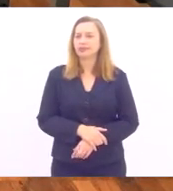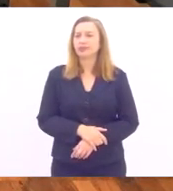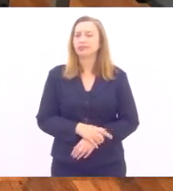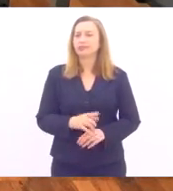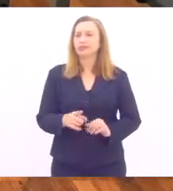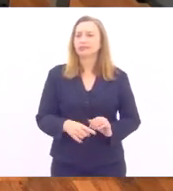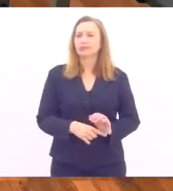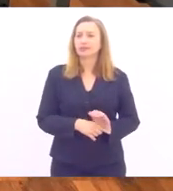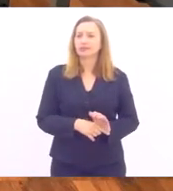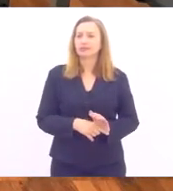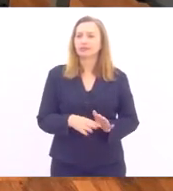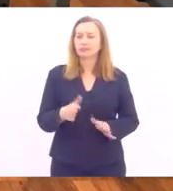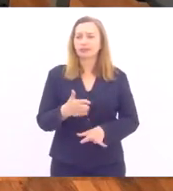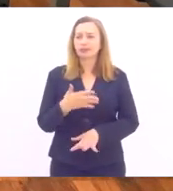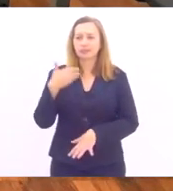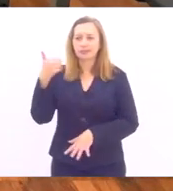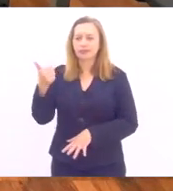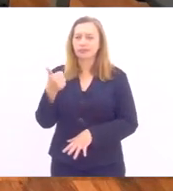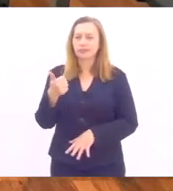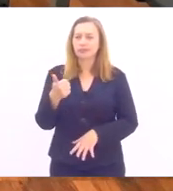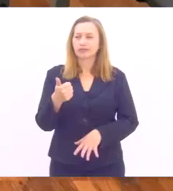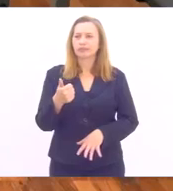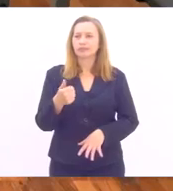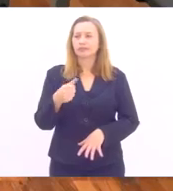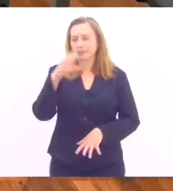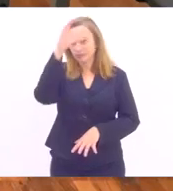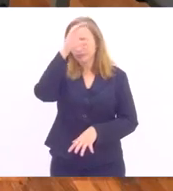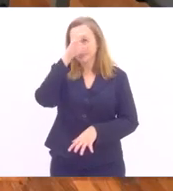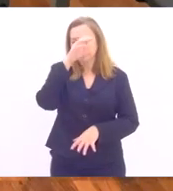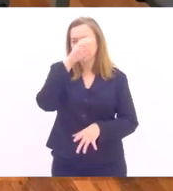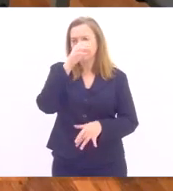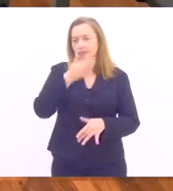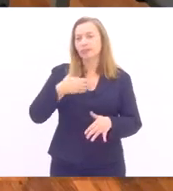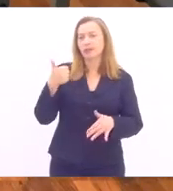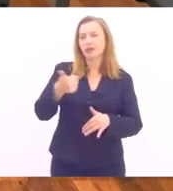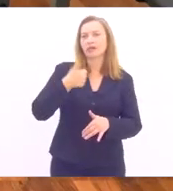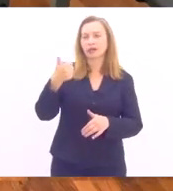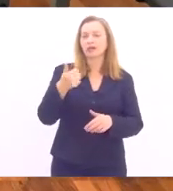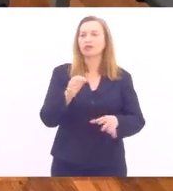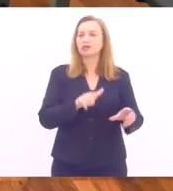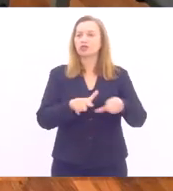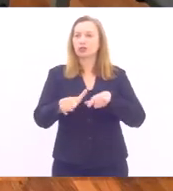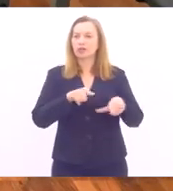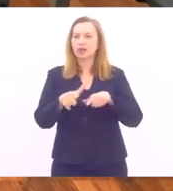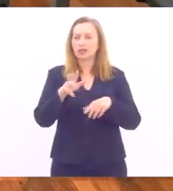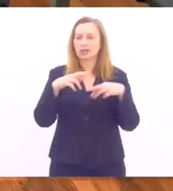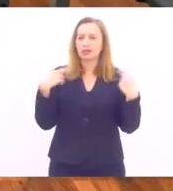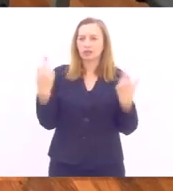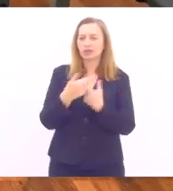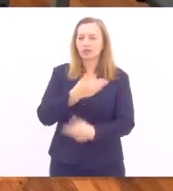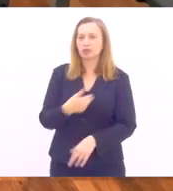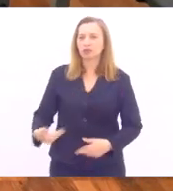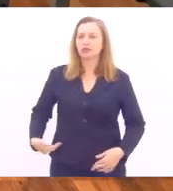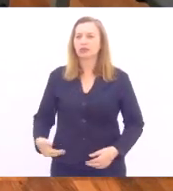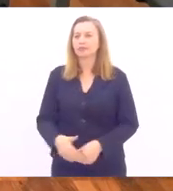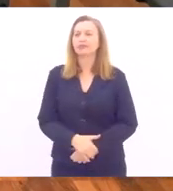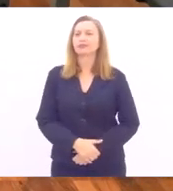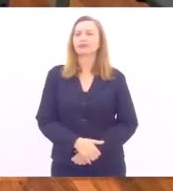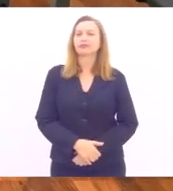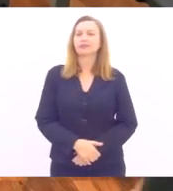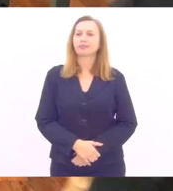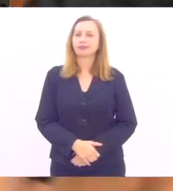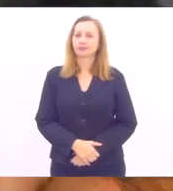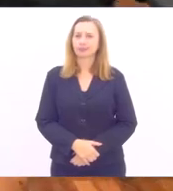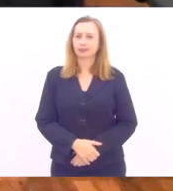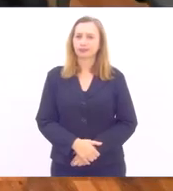contribuição de aprimoramento durante os trabalhos desta audiência pública. A Renatinha chegou e o Valdec